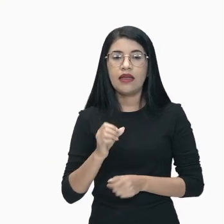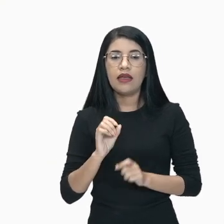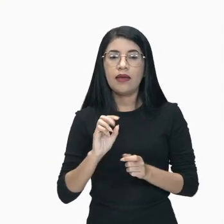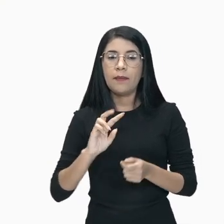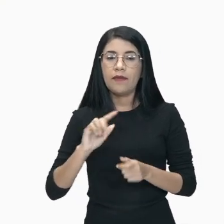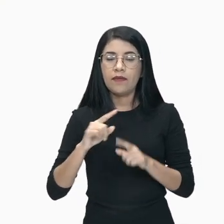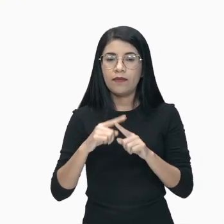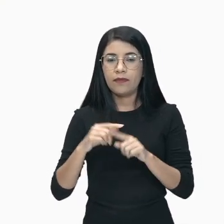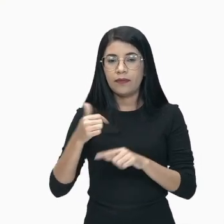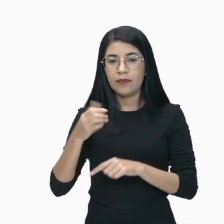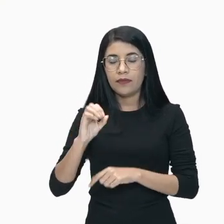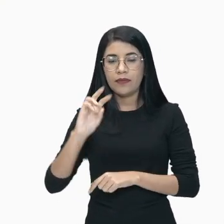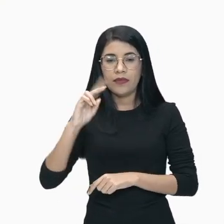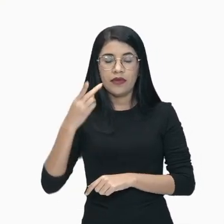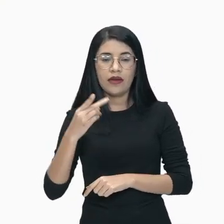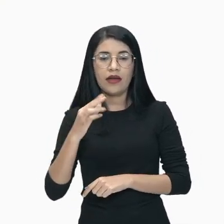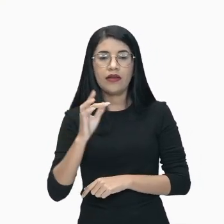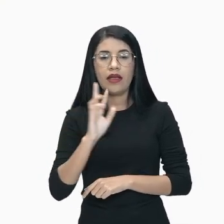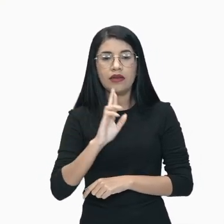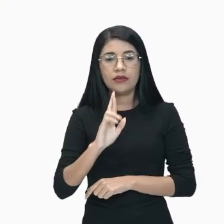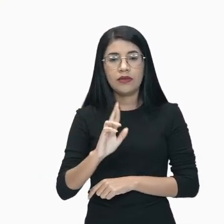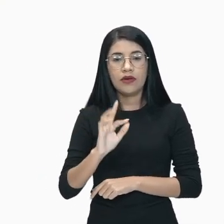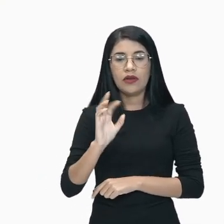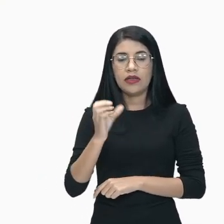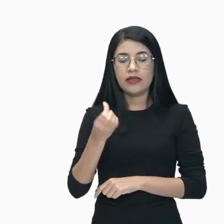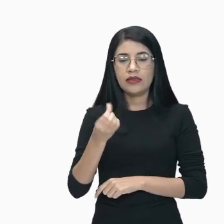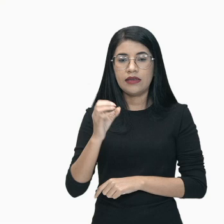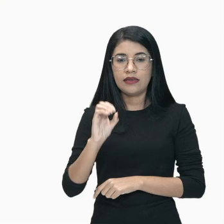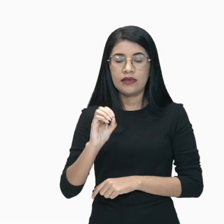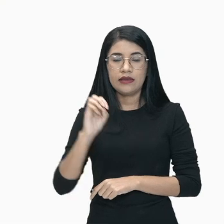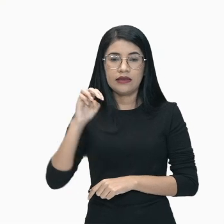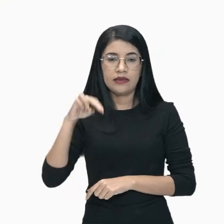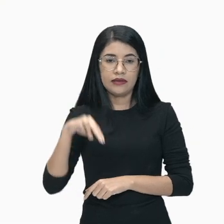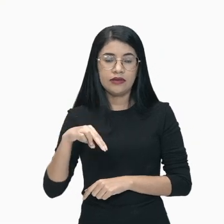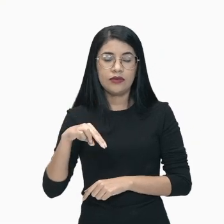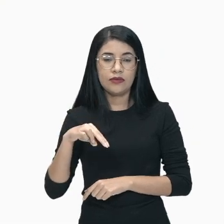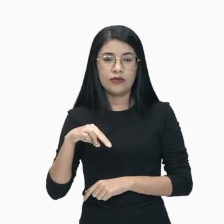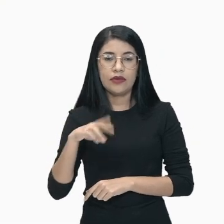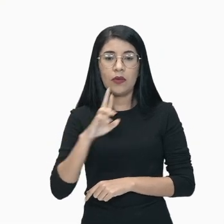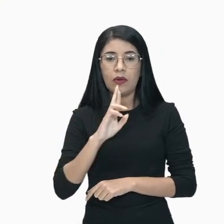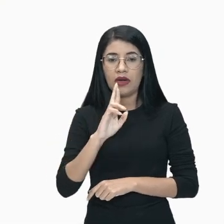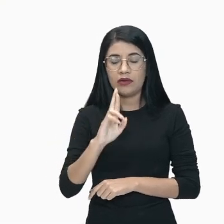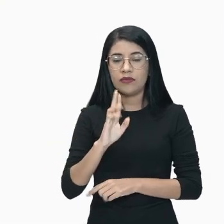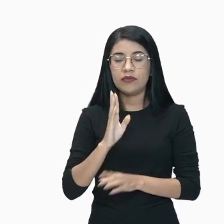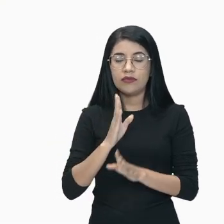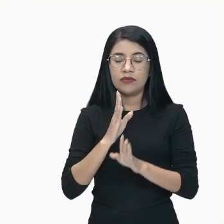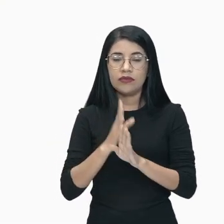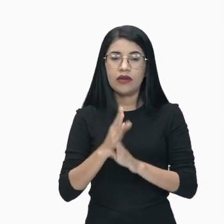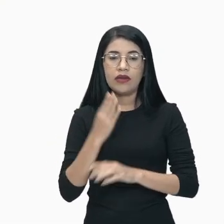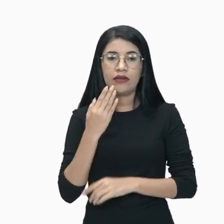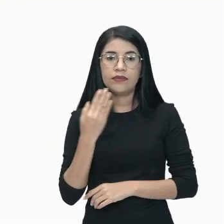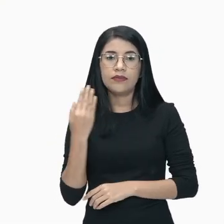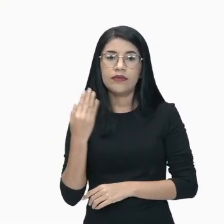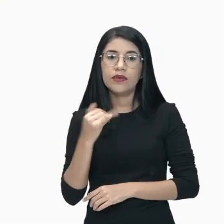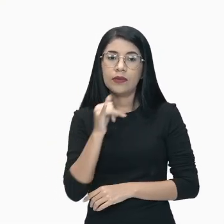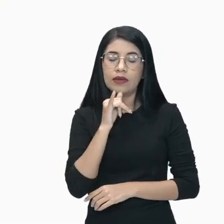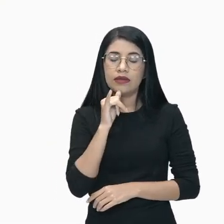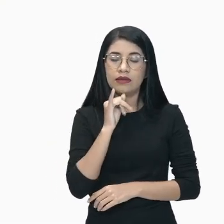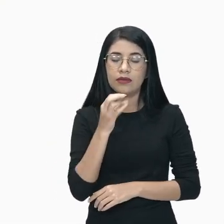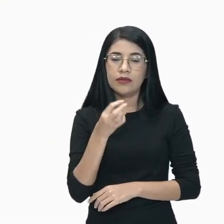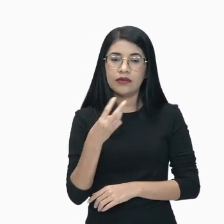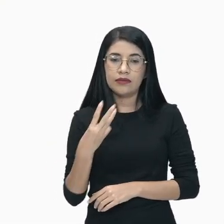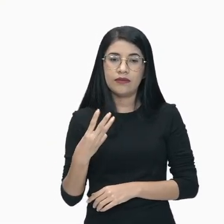de 60 newtons. E aí está a solução para o nosso exemplo número